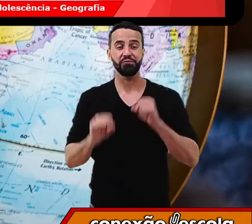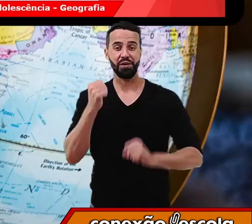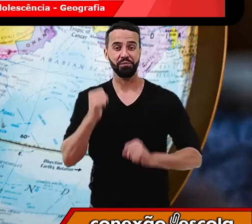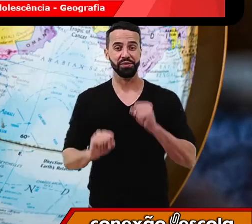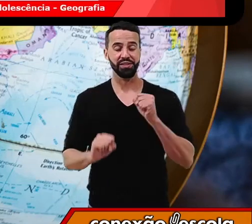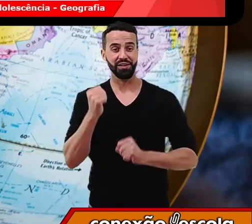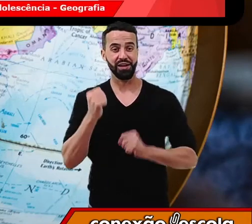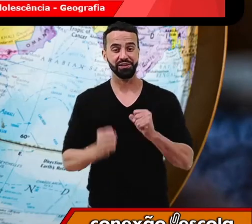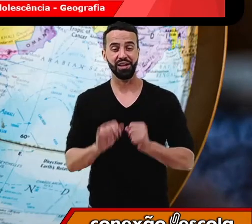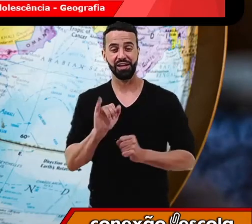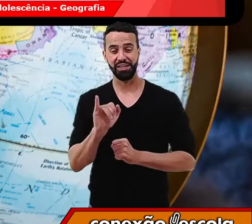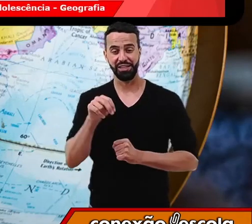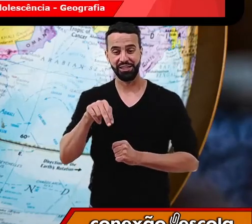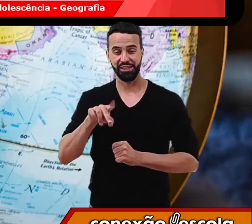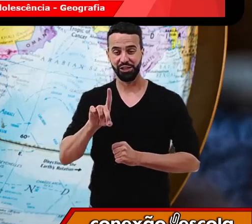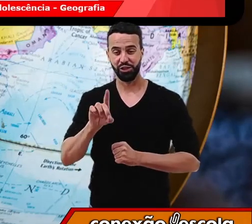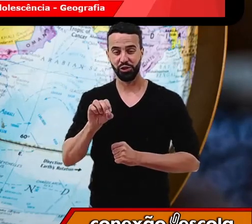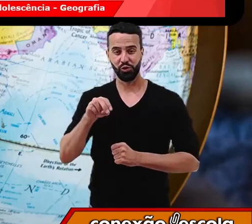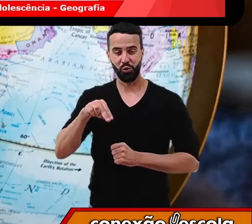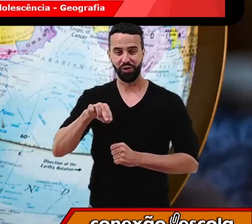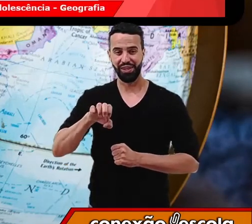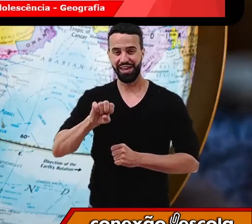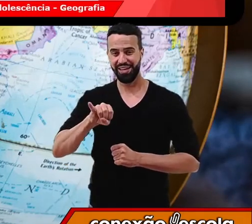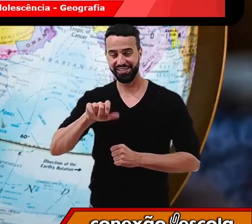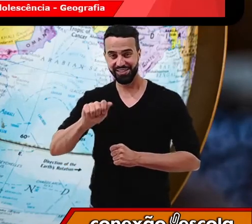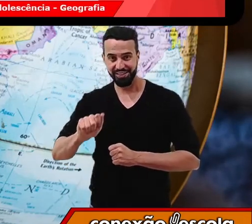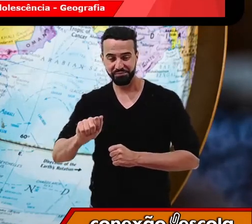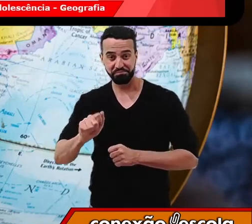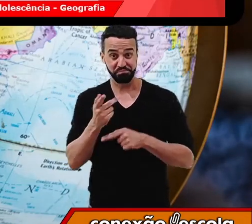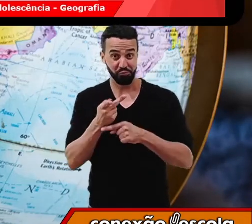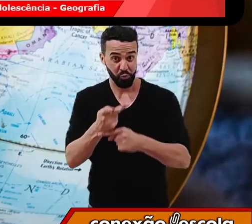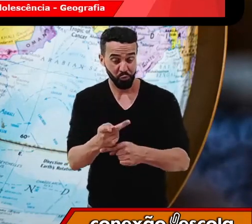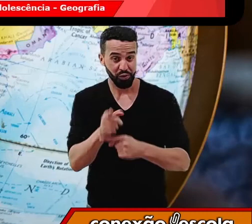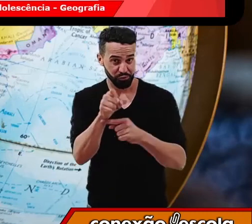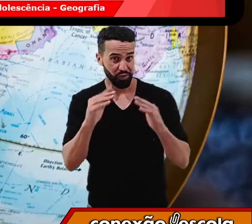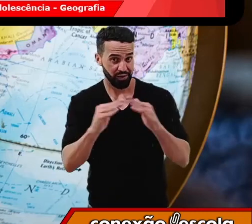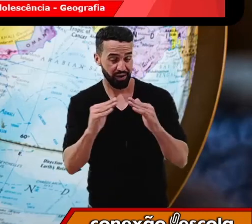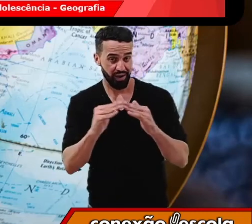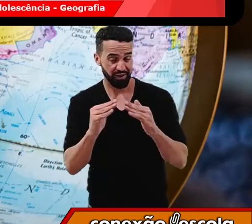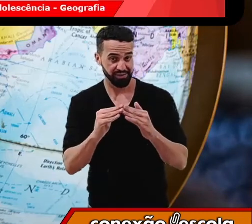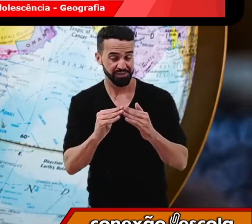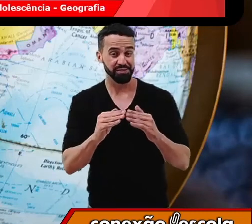na Indonésia. Procure aí nas etiquetas da sua casa, pelo menos 5 produtos.